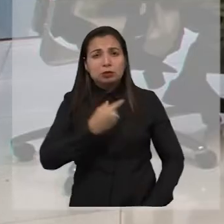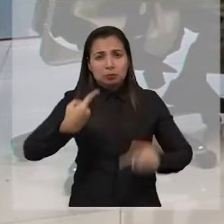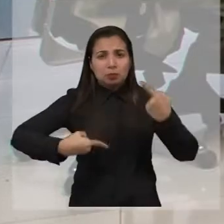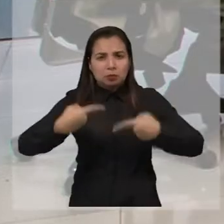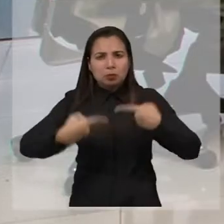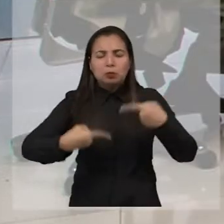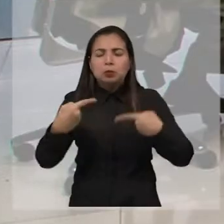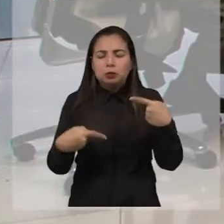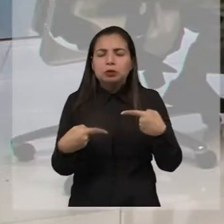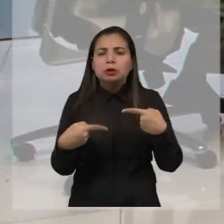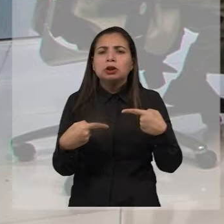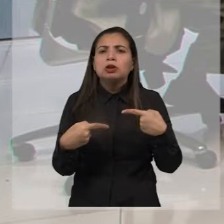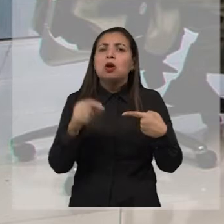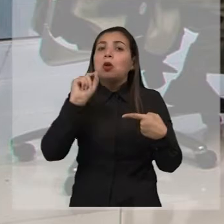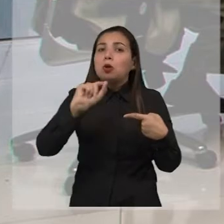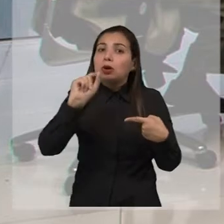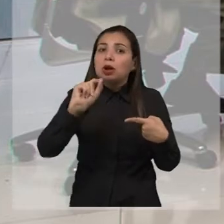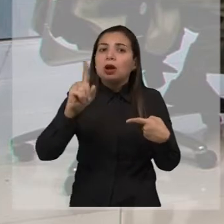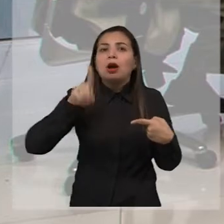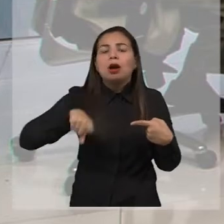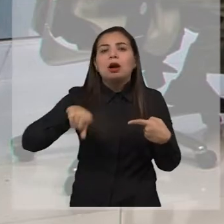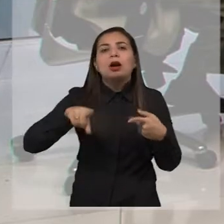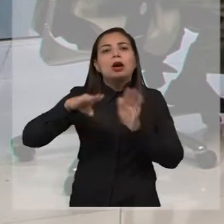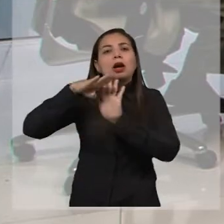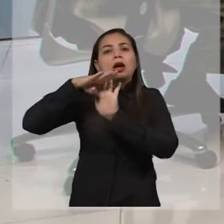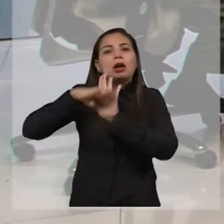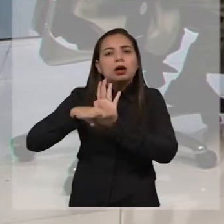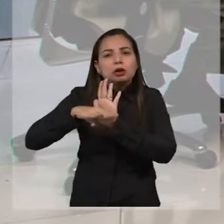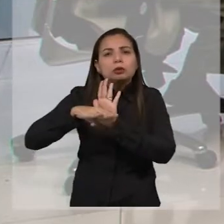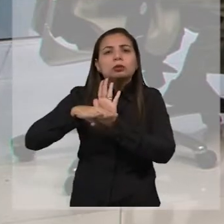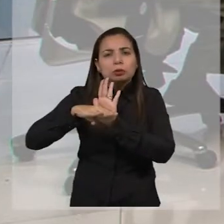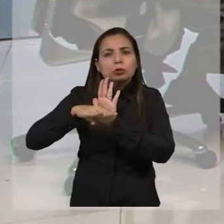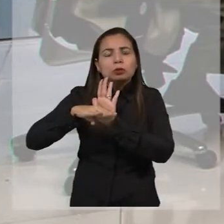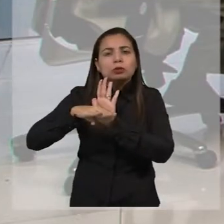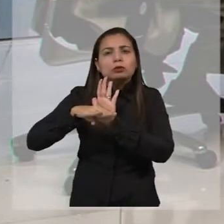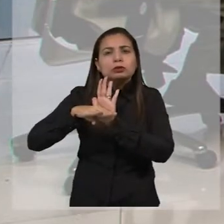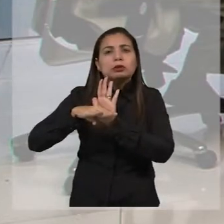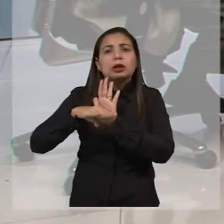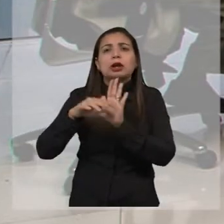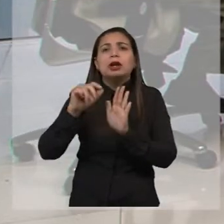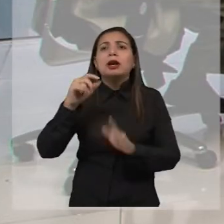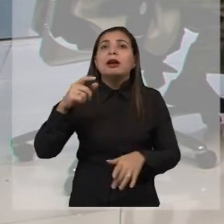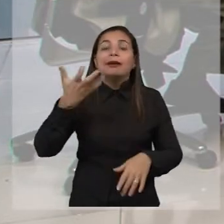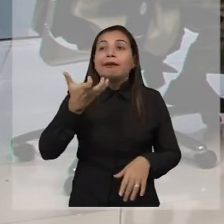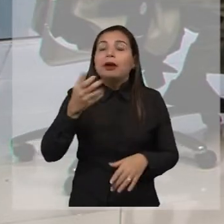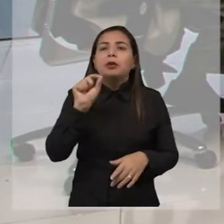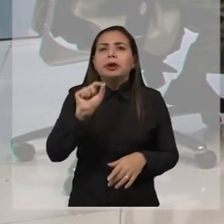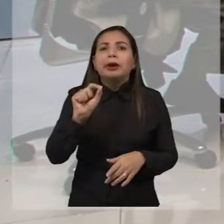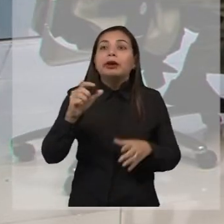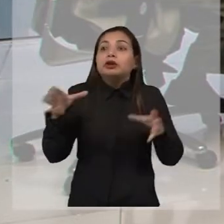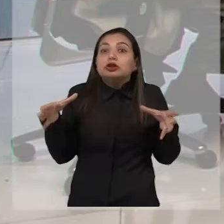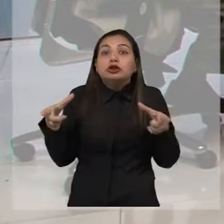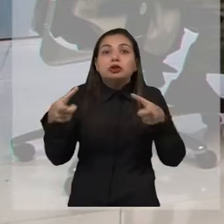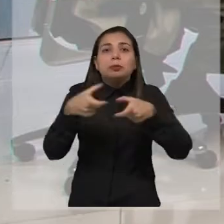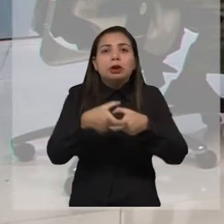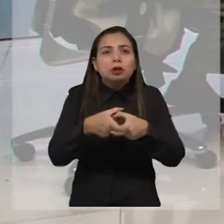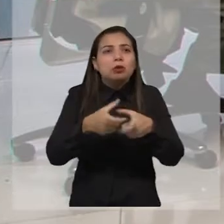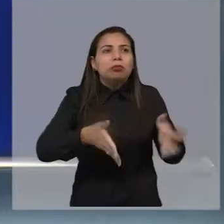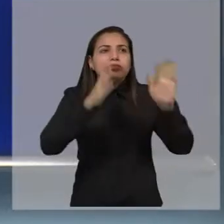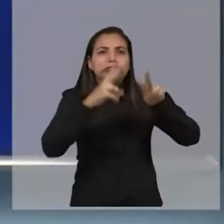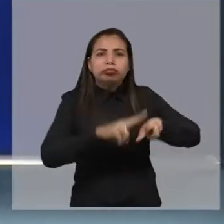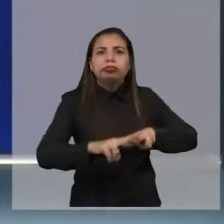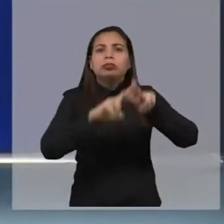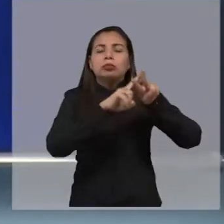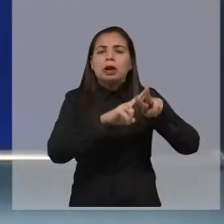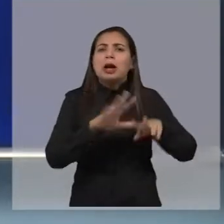Moreira, doutora Lídia, de reduzir, não é, a quantidade de presídios no país. Não sei como é que vai